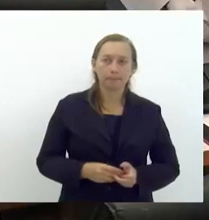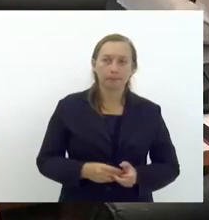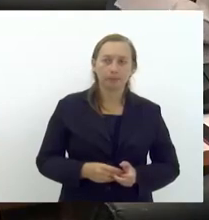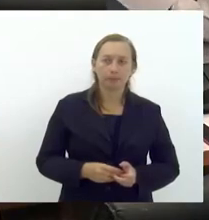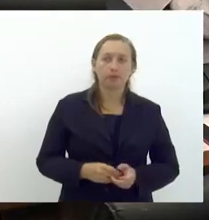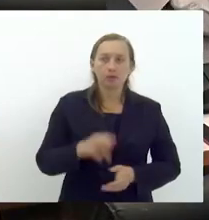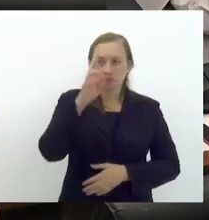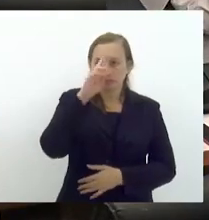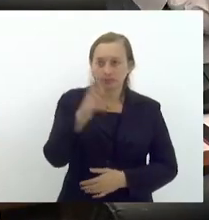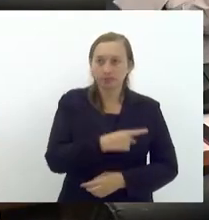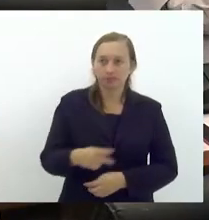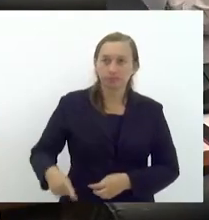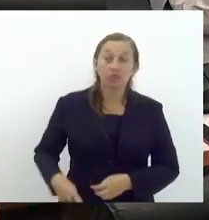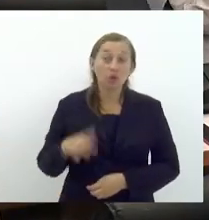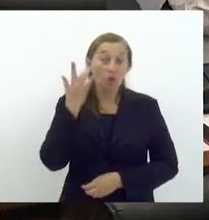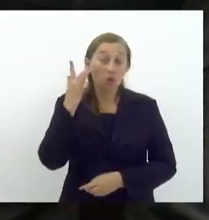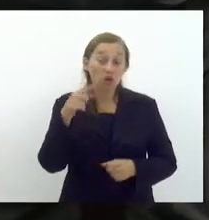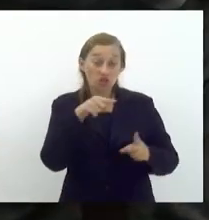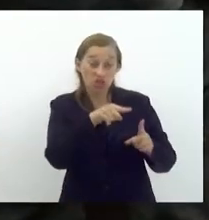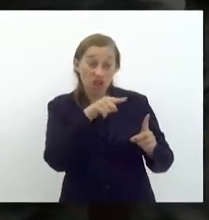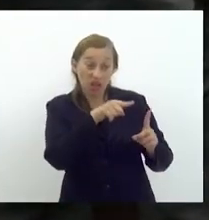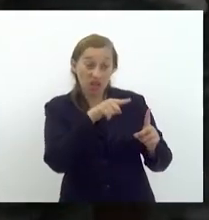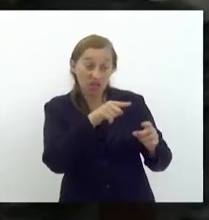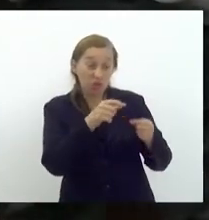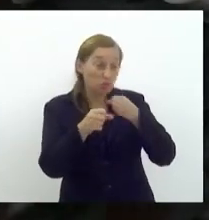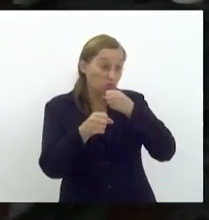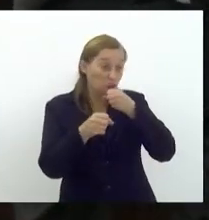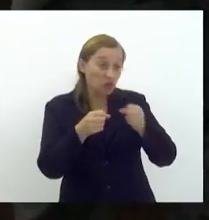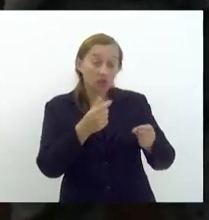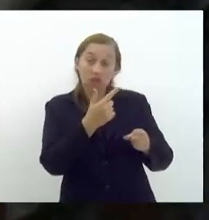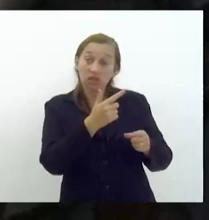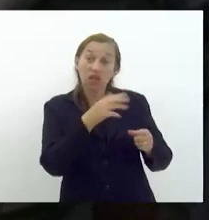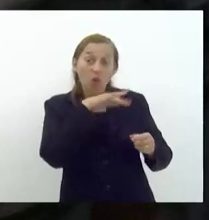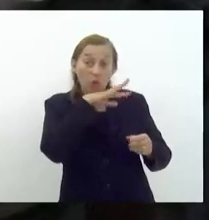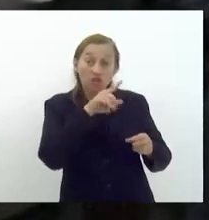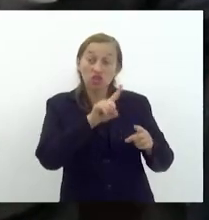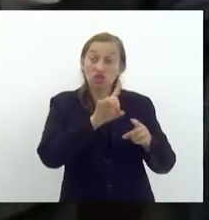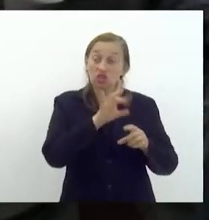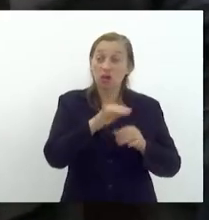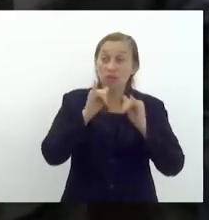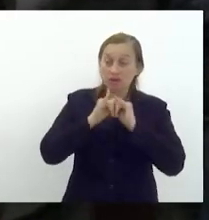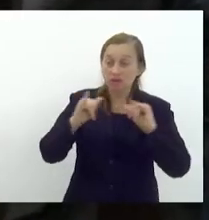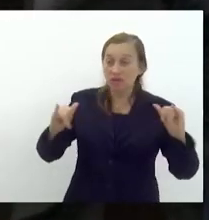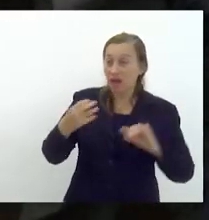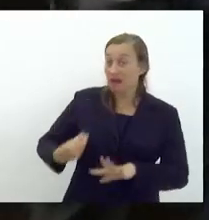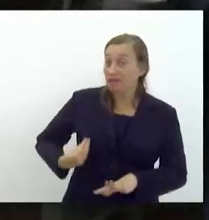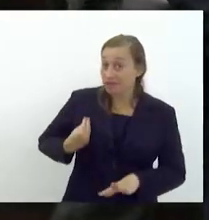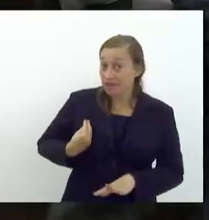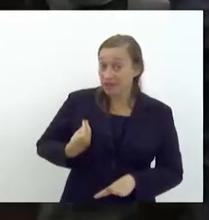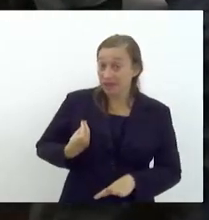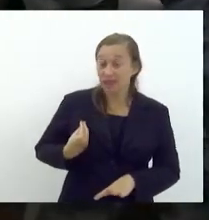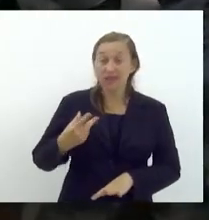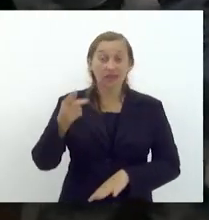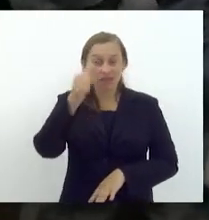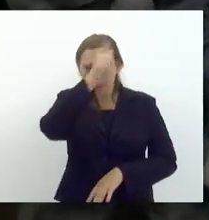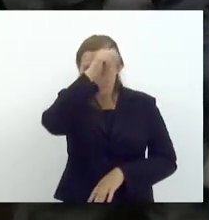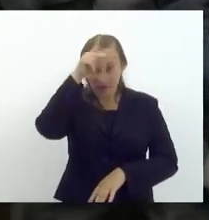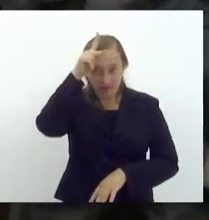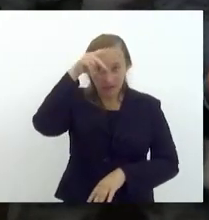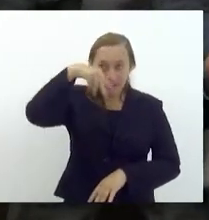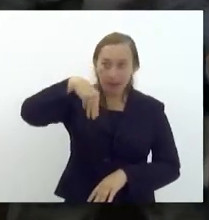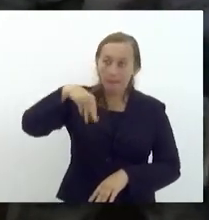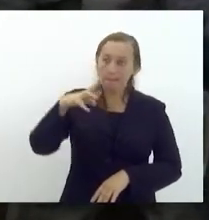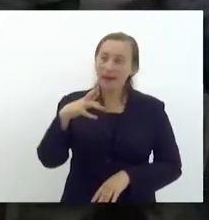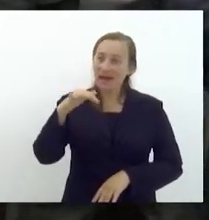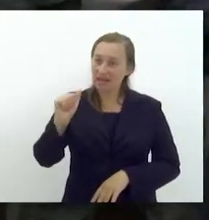seu presente eu acho que o microfone ali tá ruim mas é só para anunciar a presença da prefeita Marina de